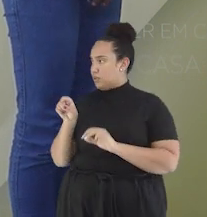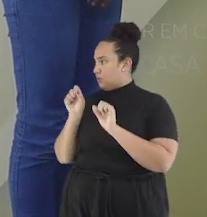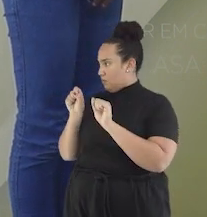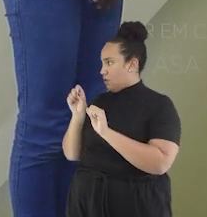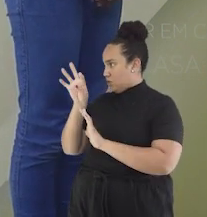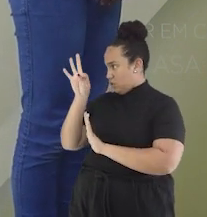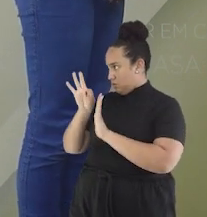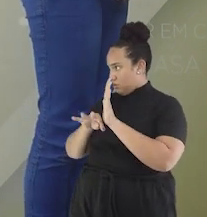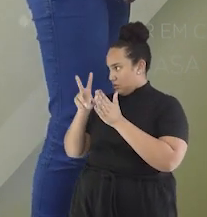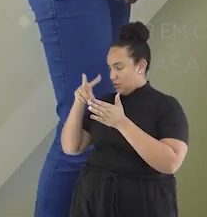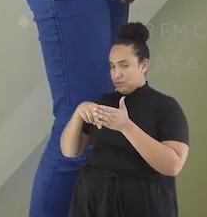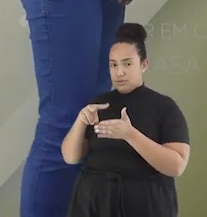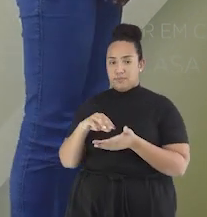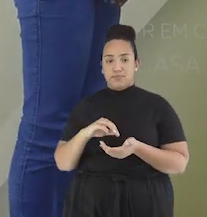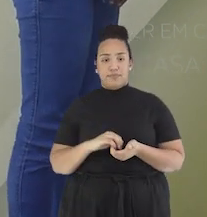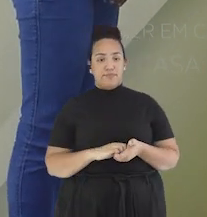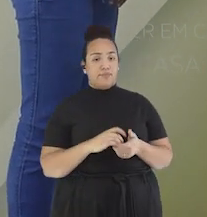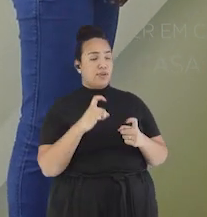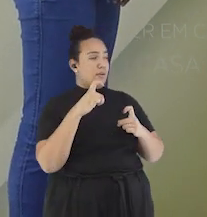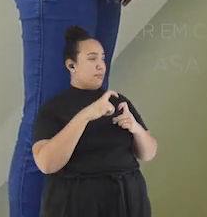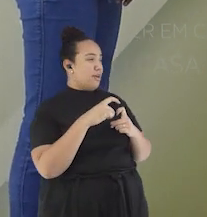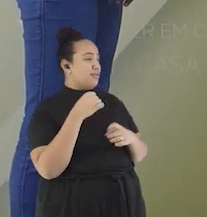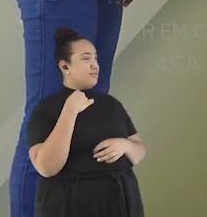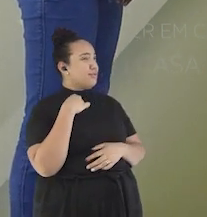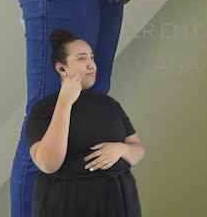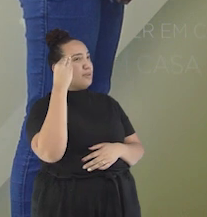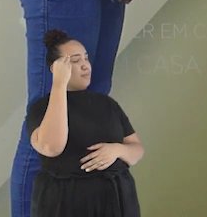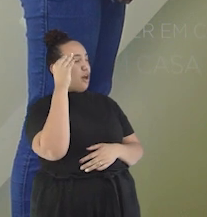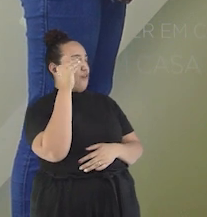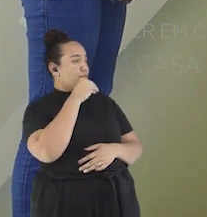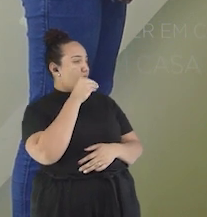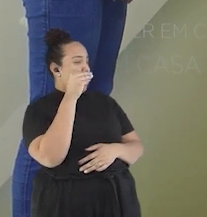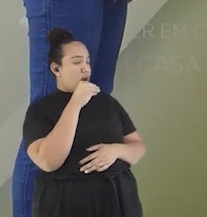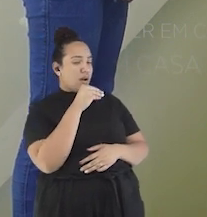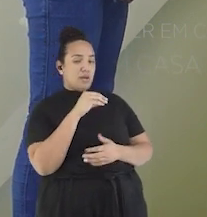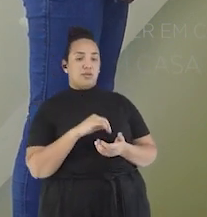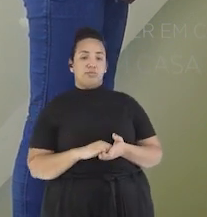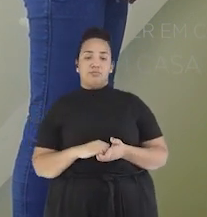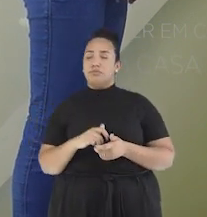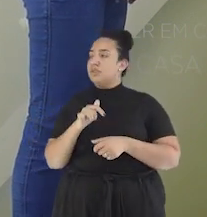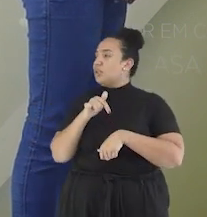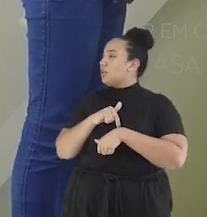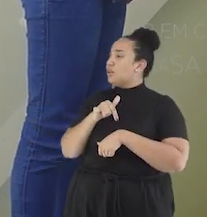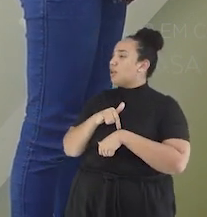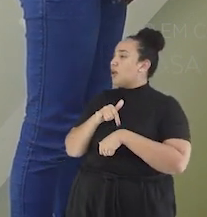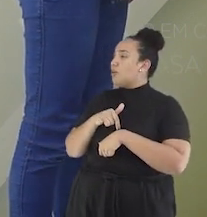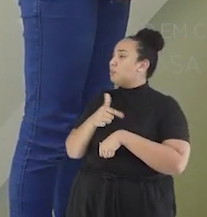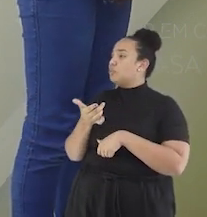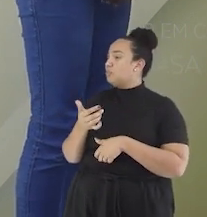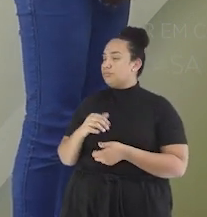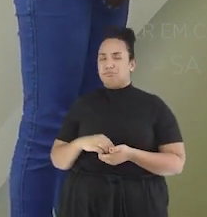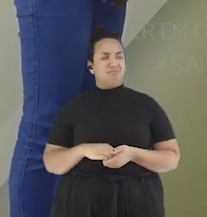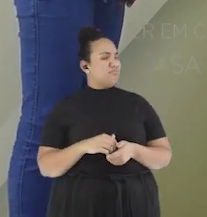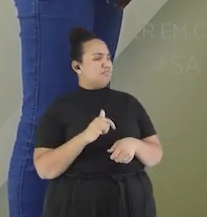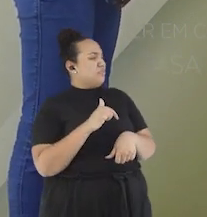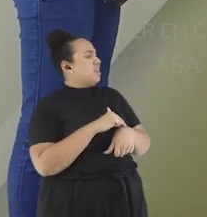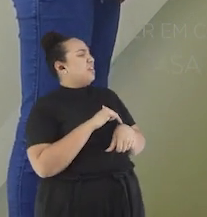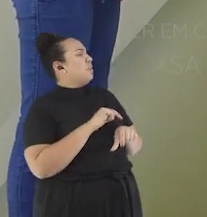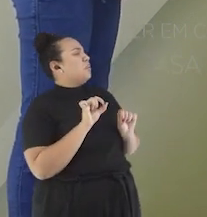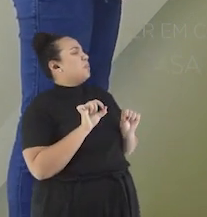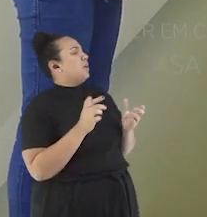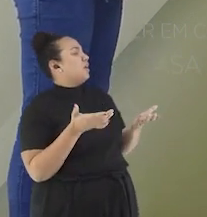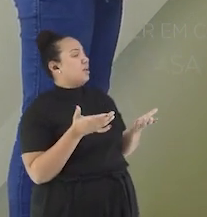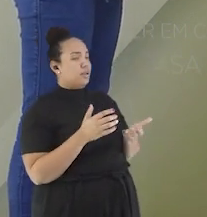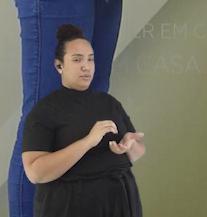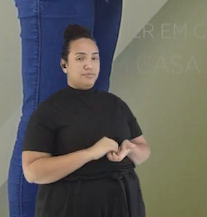Texto 1. Doutor, estou com memória fraca. Desde quando? Desde quando? O quê? Muito